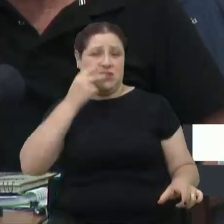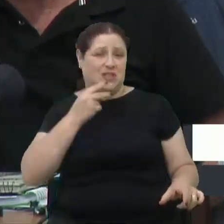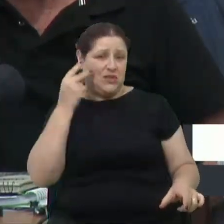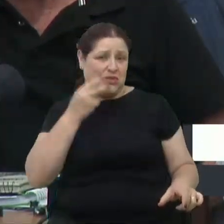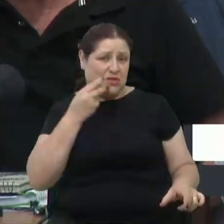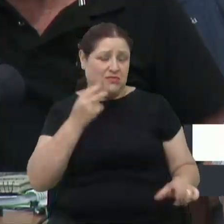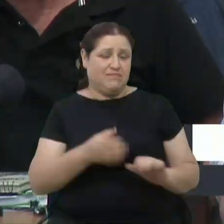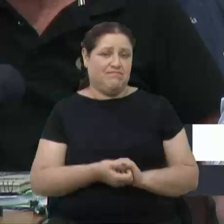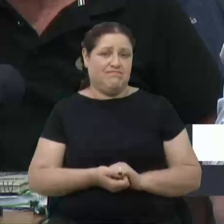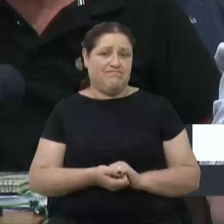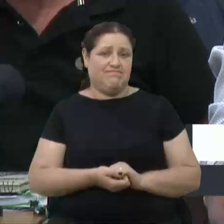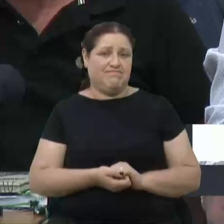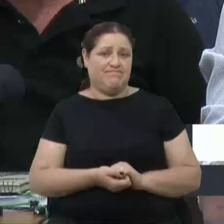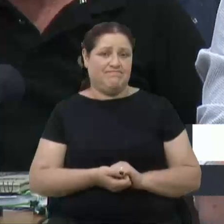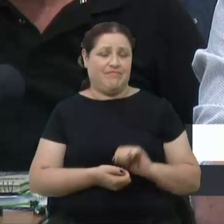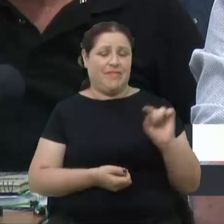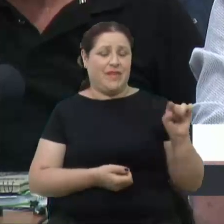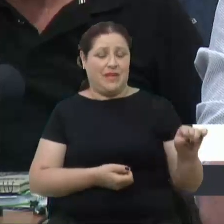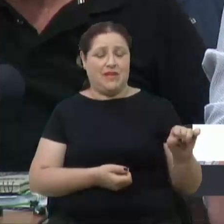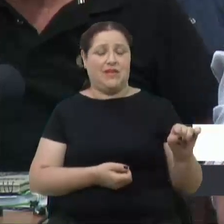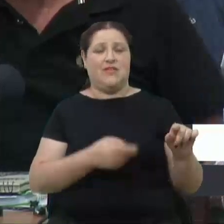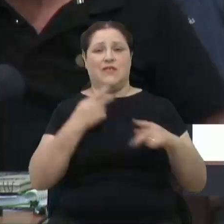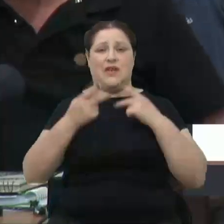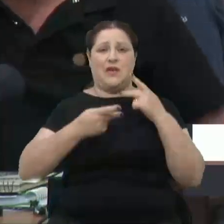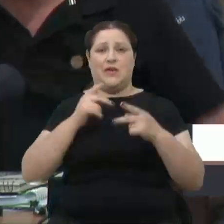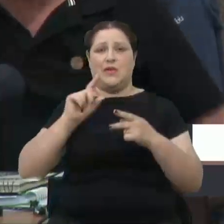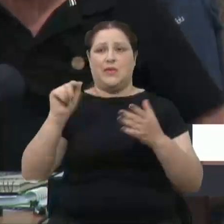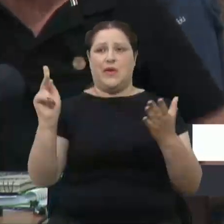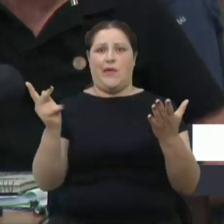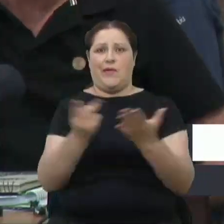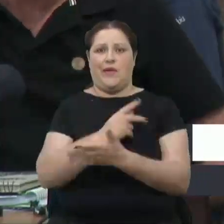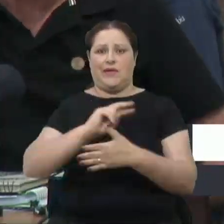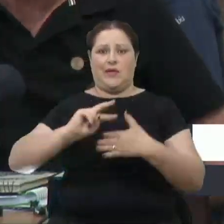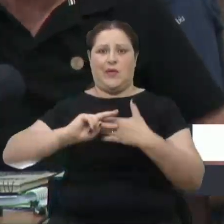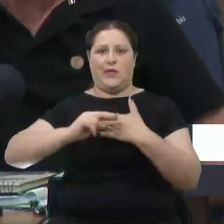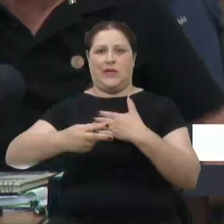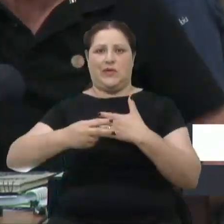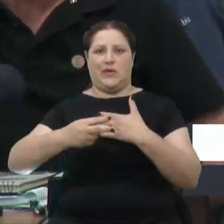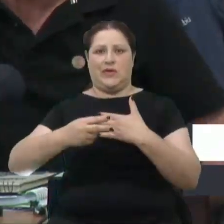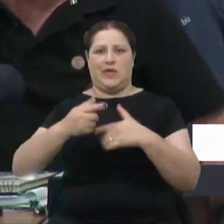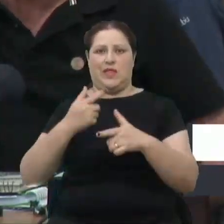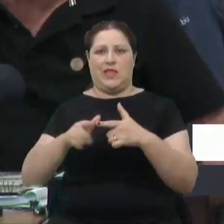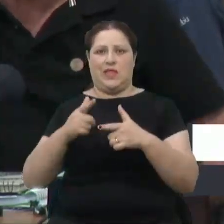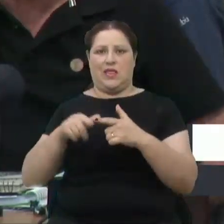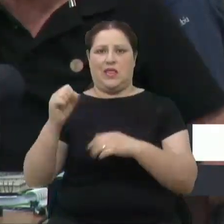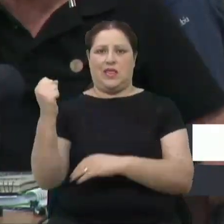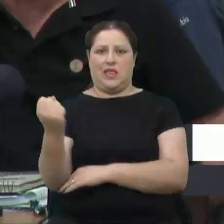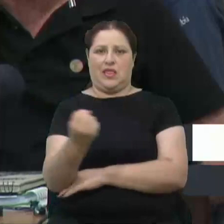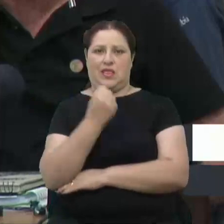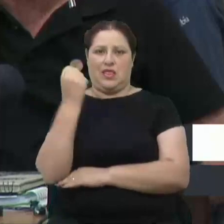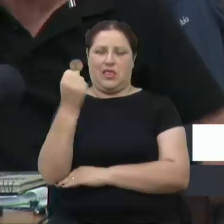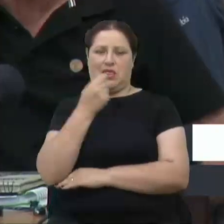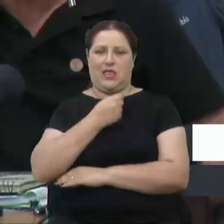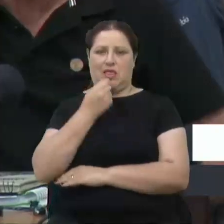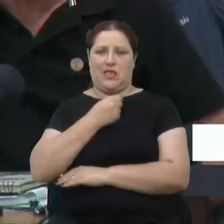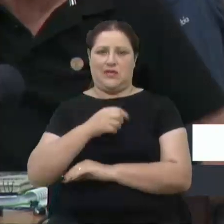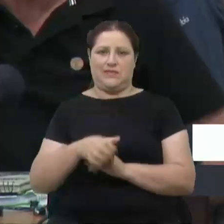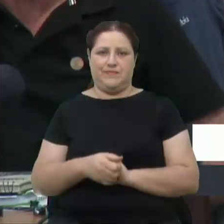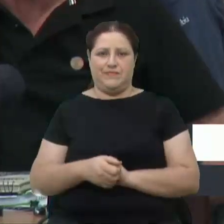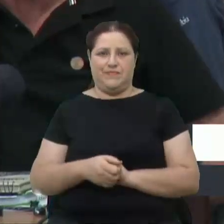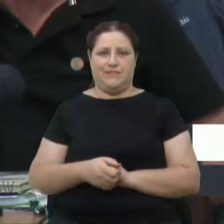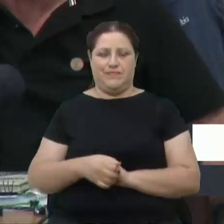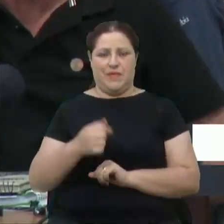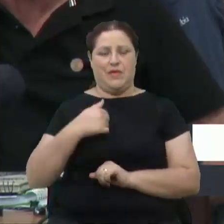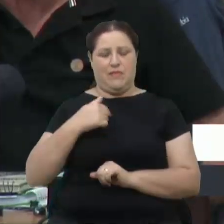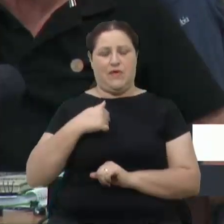vereador trouxeram esse problema tão grave para Caxias do Sul a nossa postura como defensor